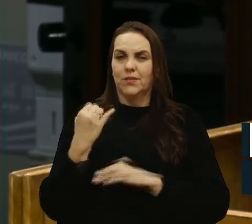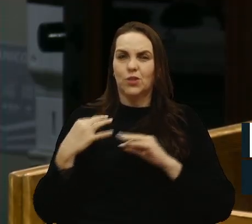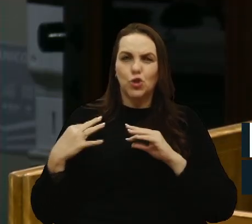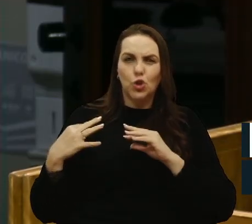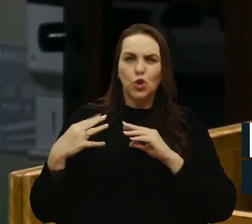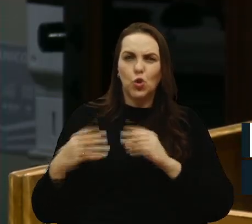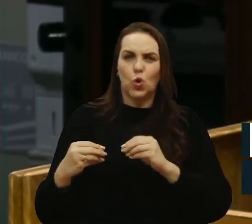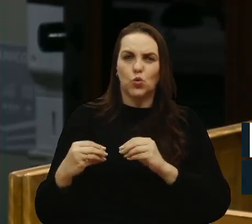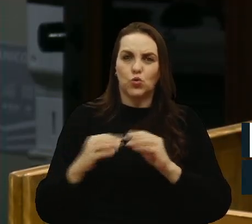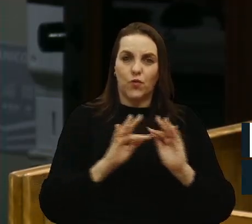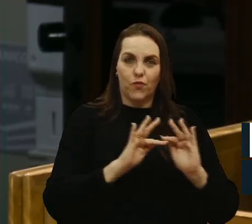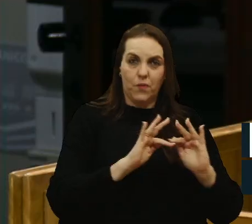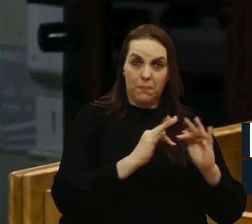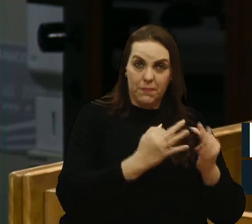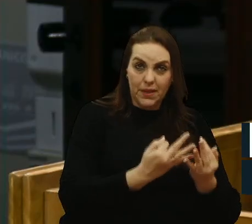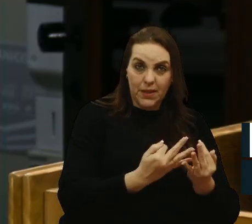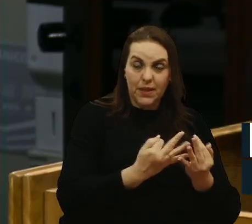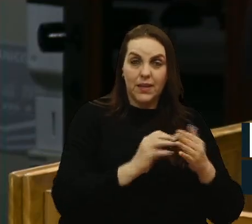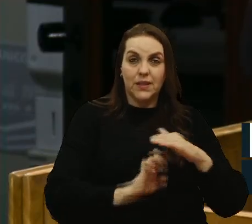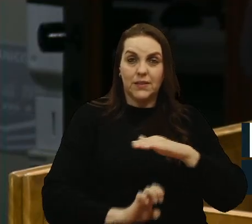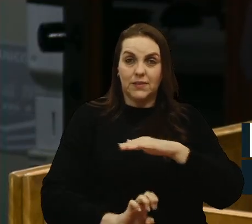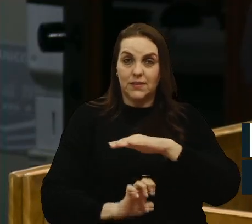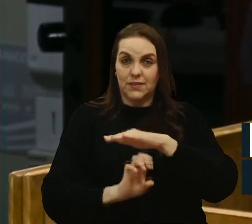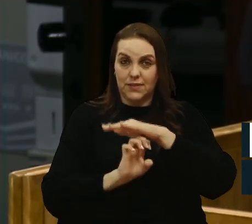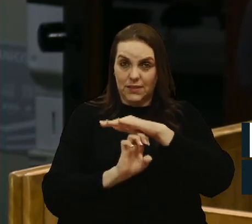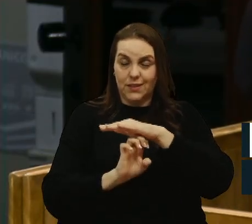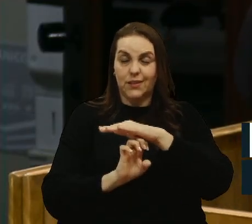nós, famílias, Estado,